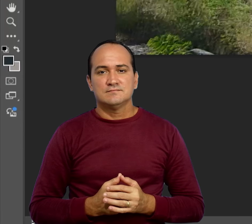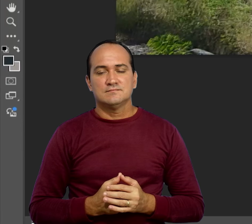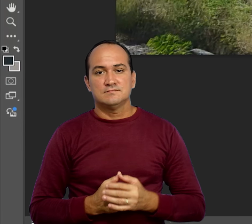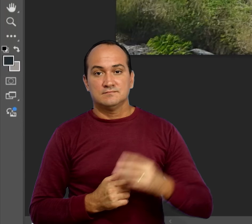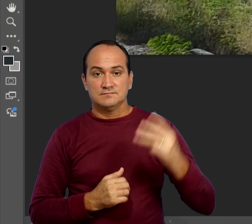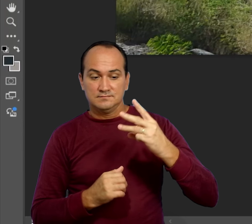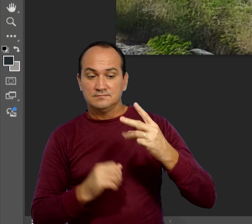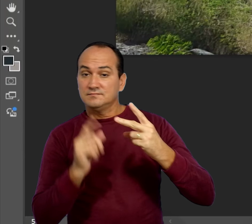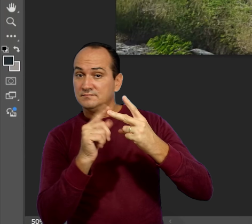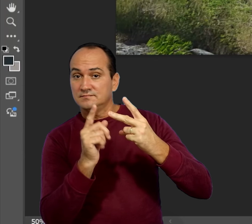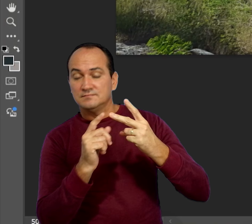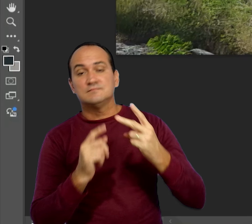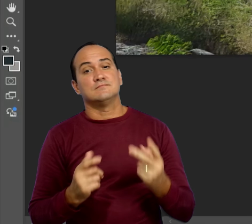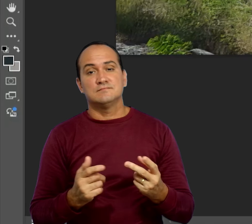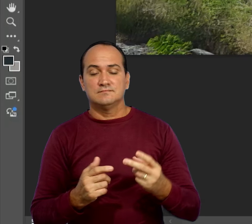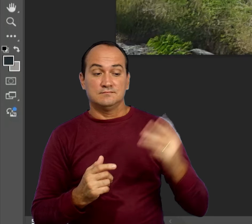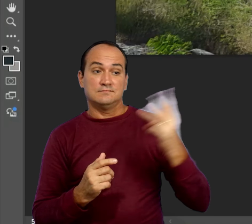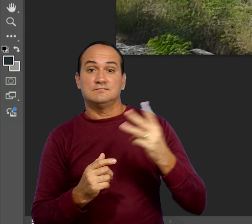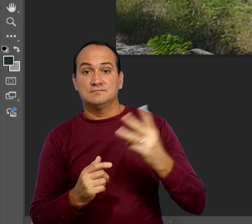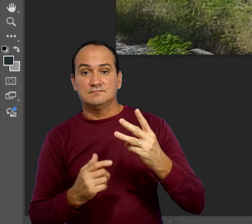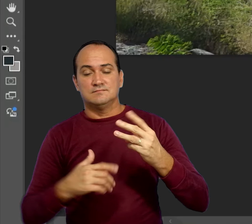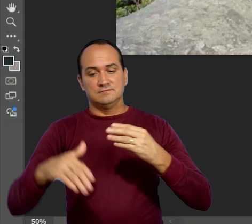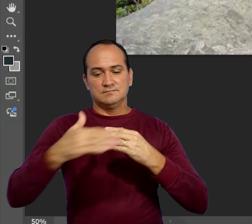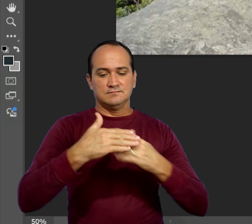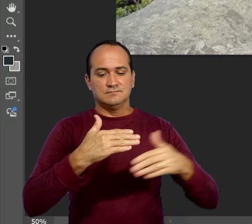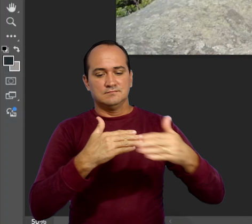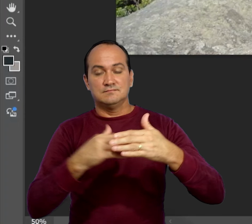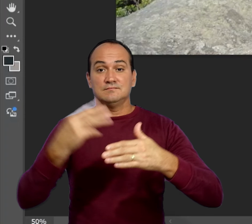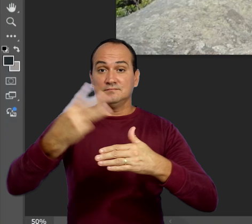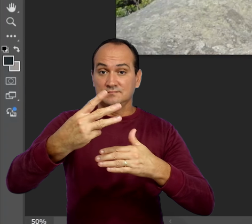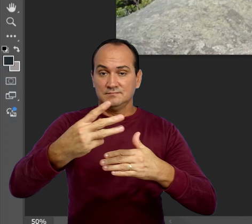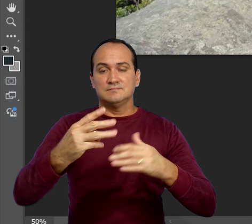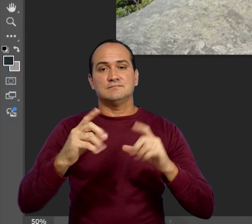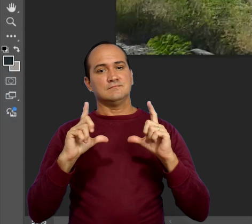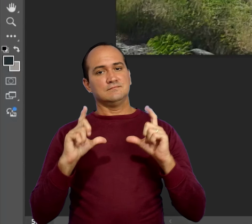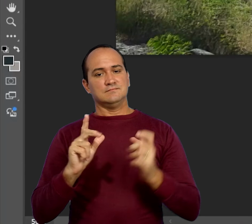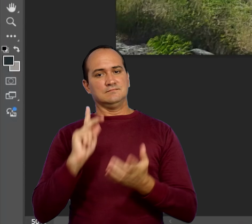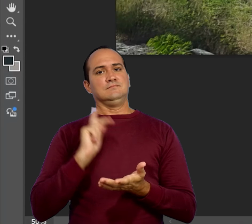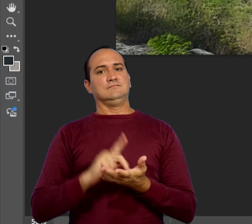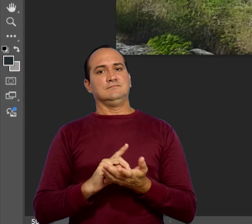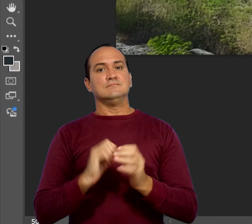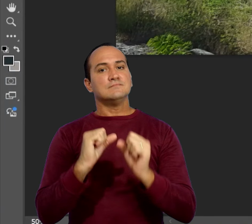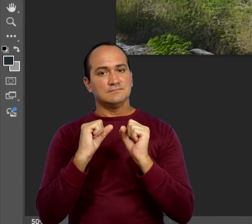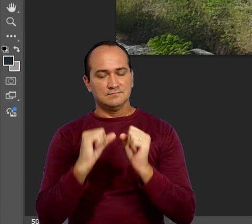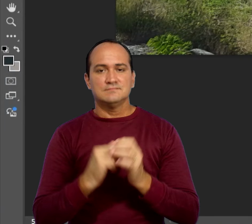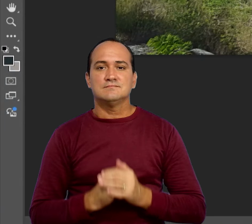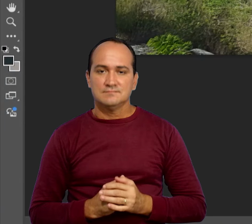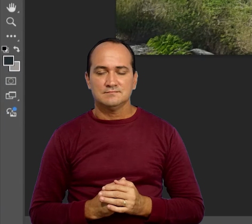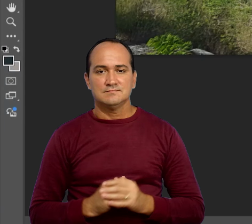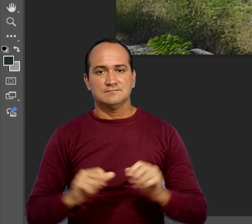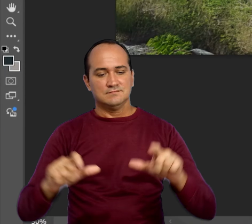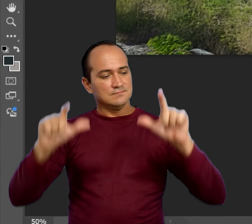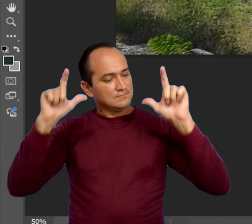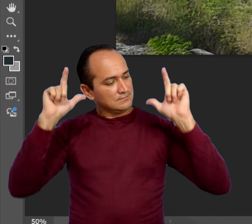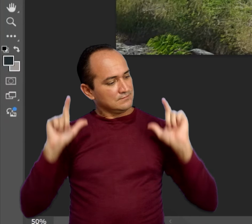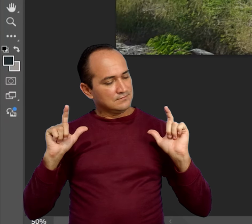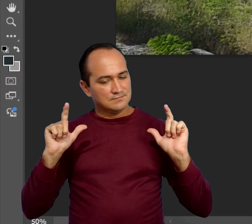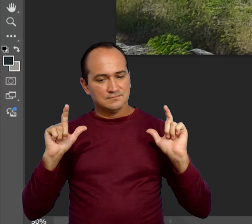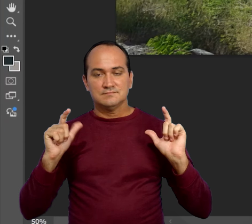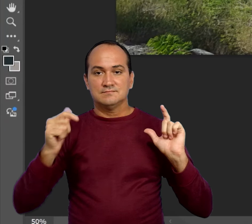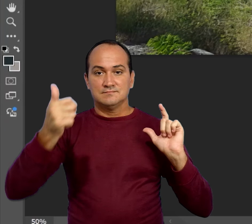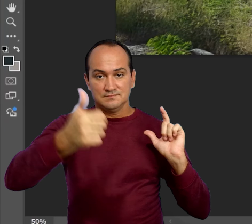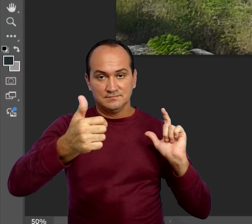Para aqui em segundo plano. E o terceiro plano, na verdade, pode ser a própria foto original, né? Que está ali, certo?